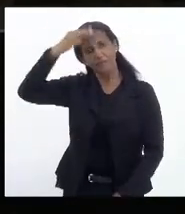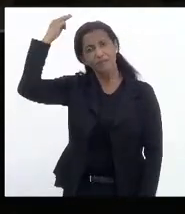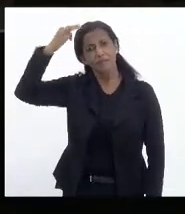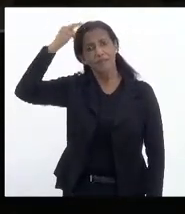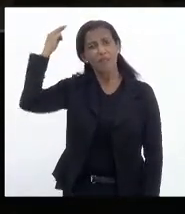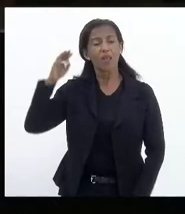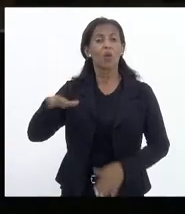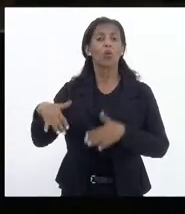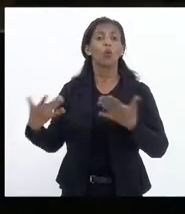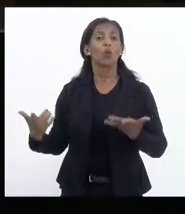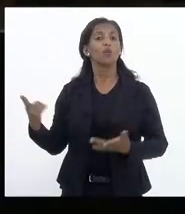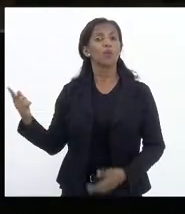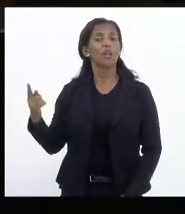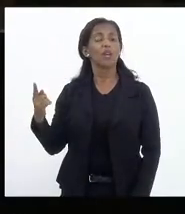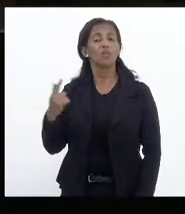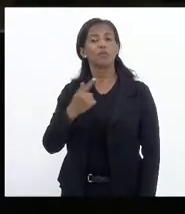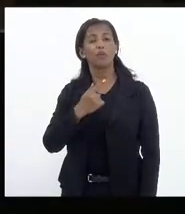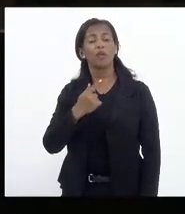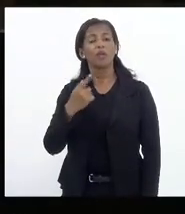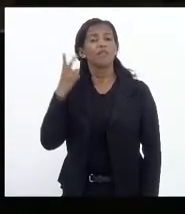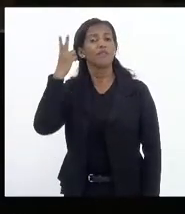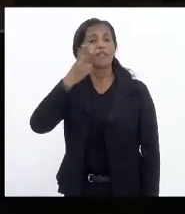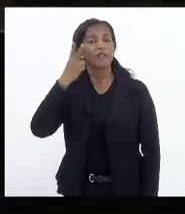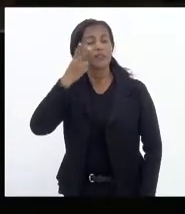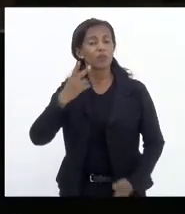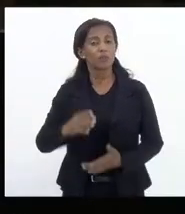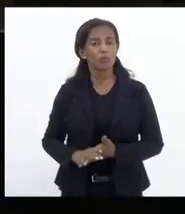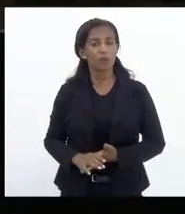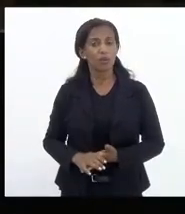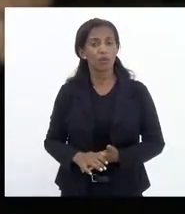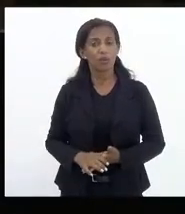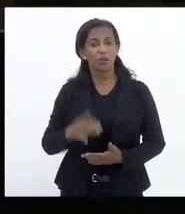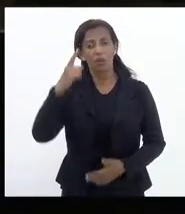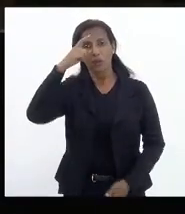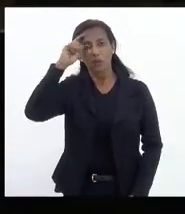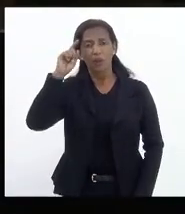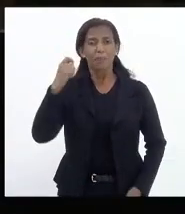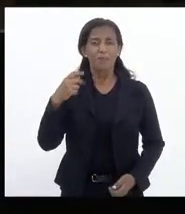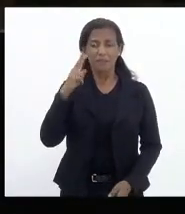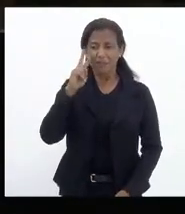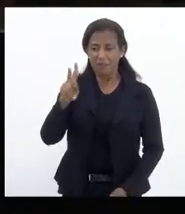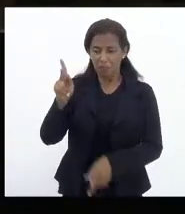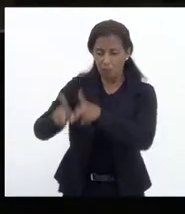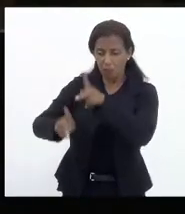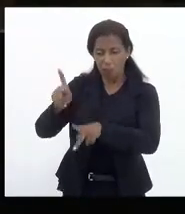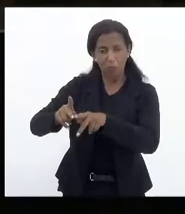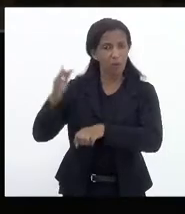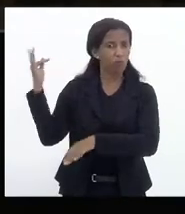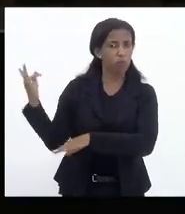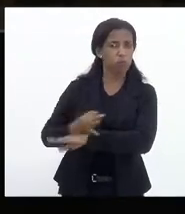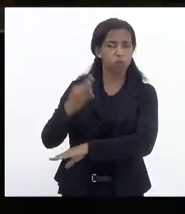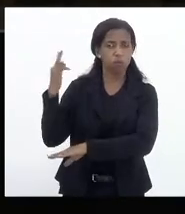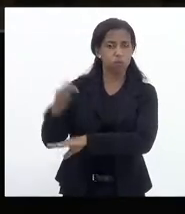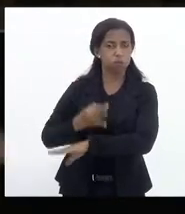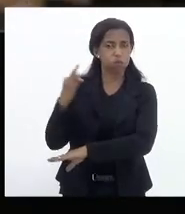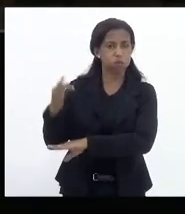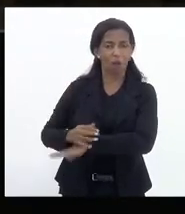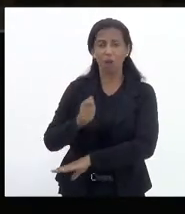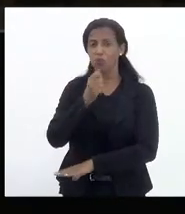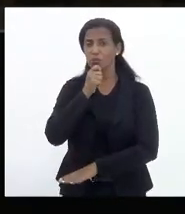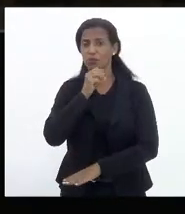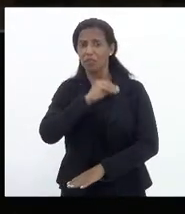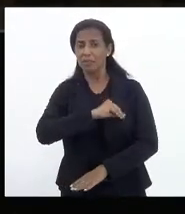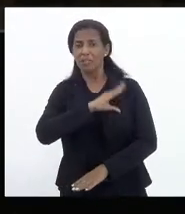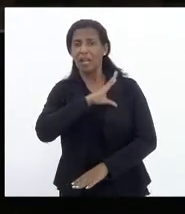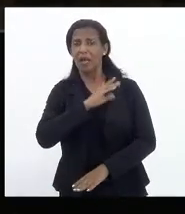vereador o que o nosso Governador tenha conhecimento que a população não aguenta mais não tem aumento salarial mas